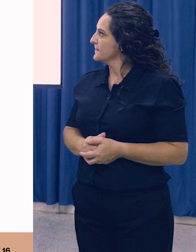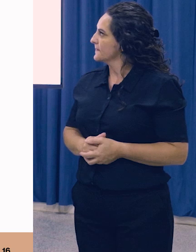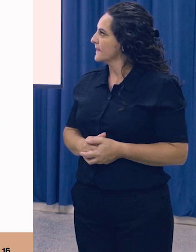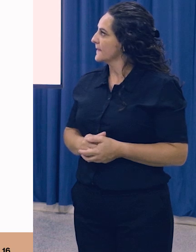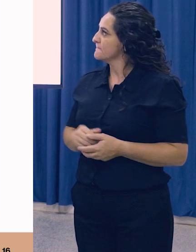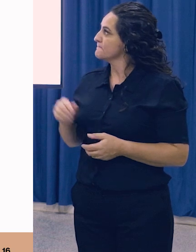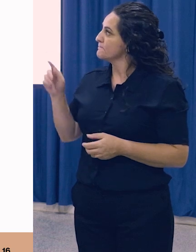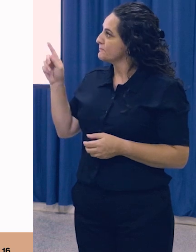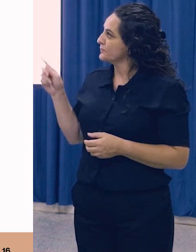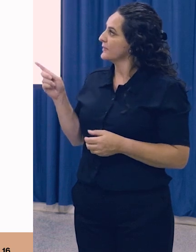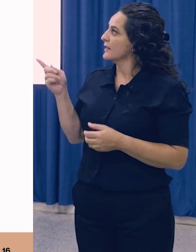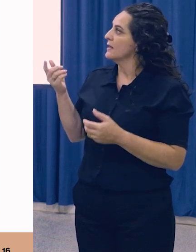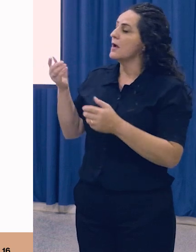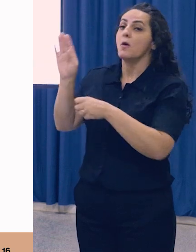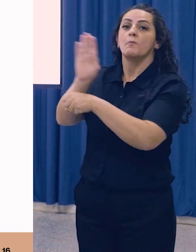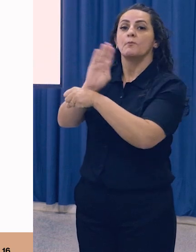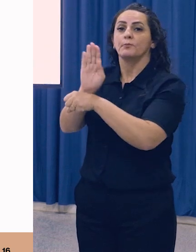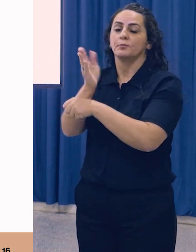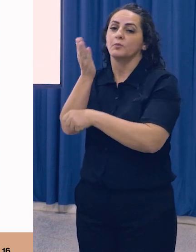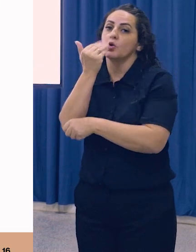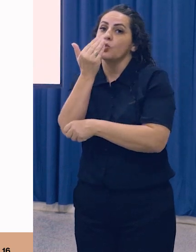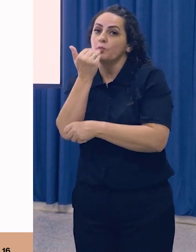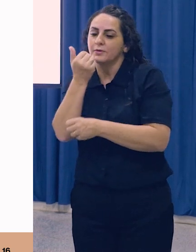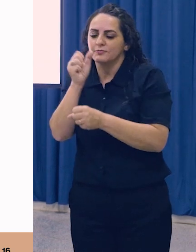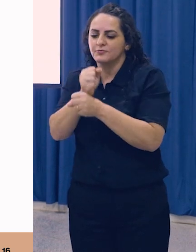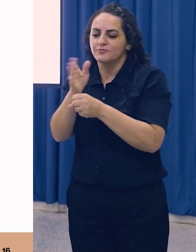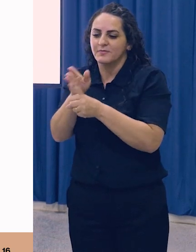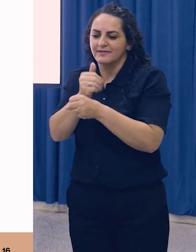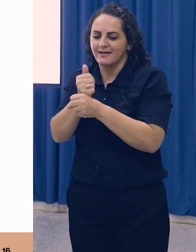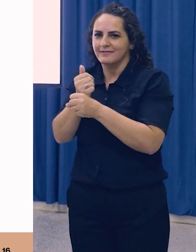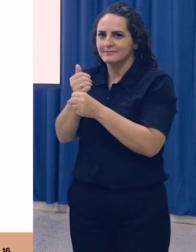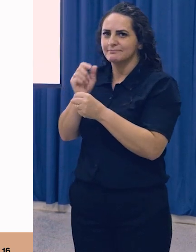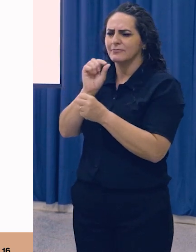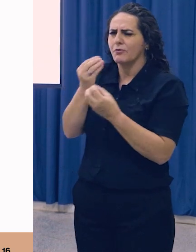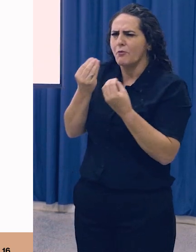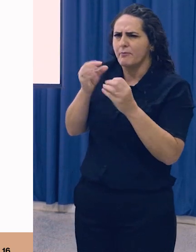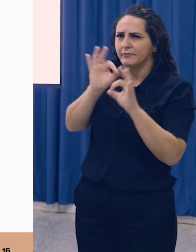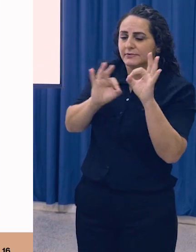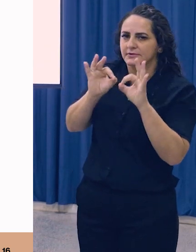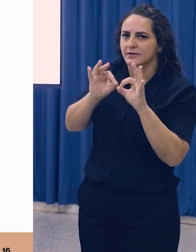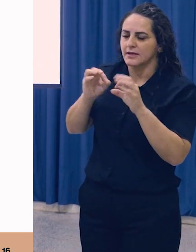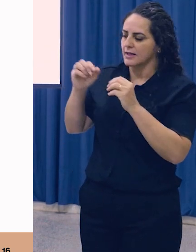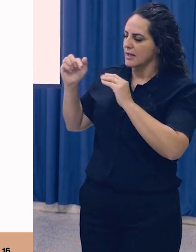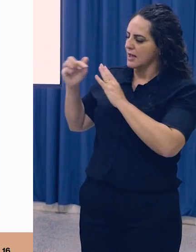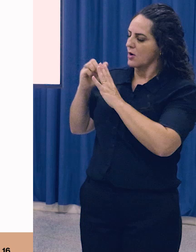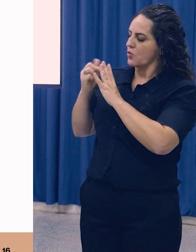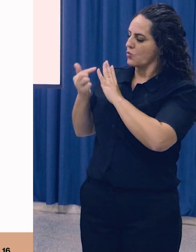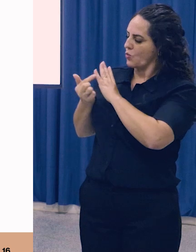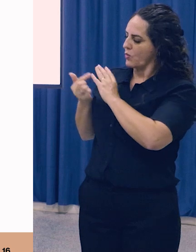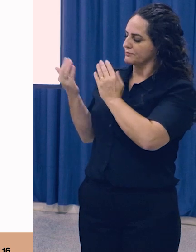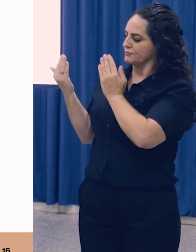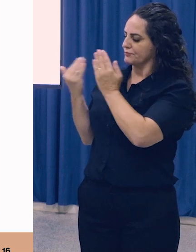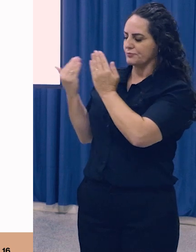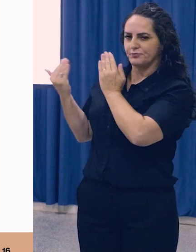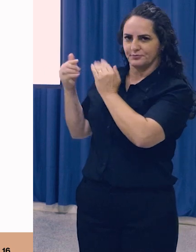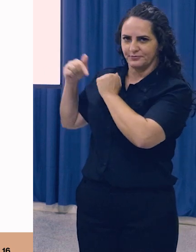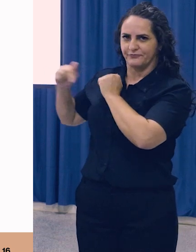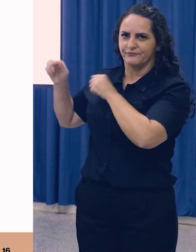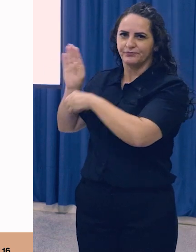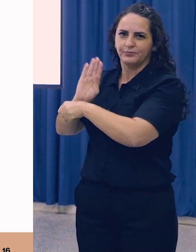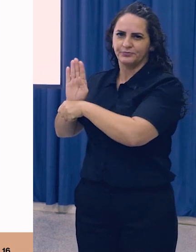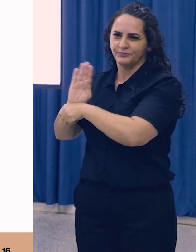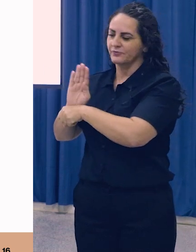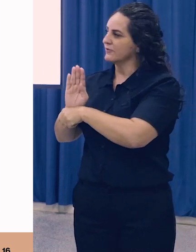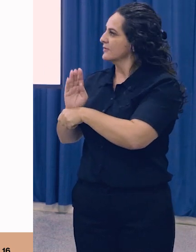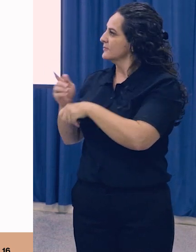Para o filme Os Comedores de Batata, a gente analisou esses 4 filmes aqui, que são aqueles que eu citei das taglines. Também a